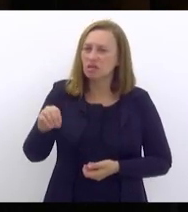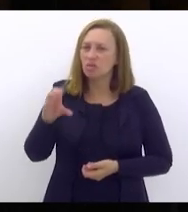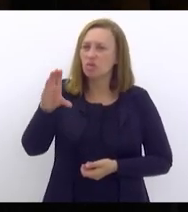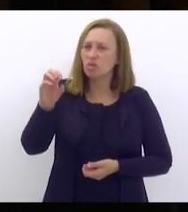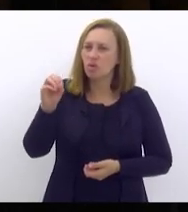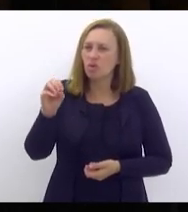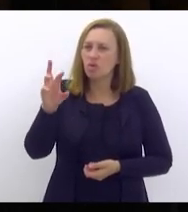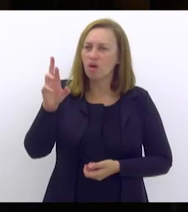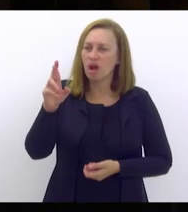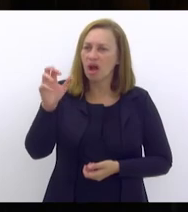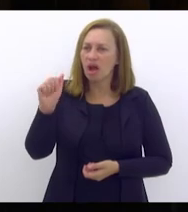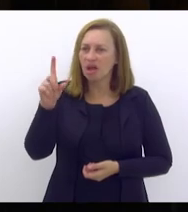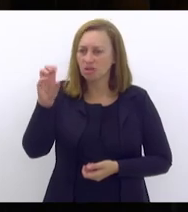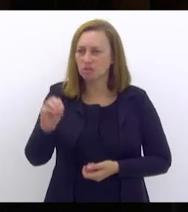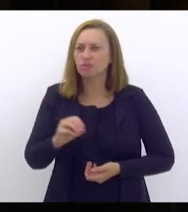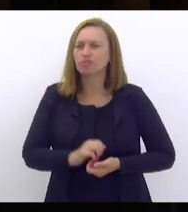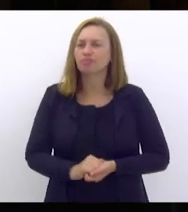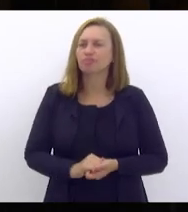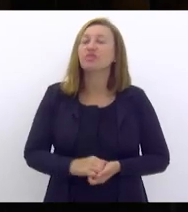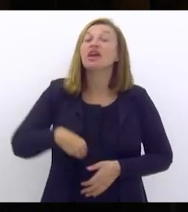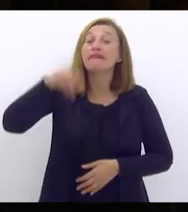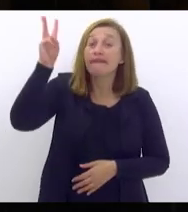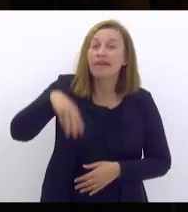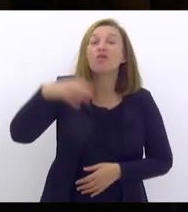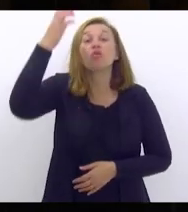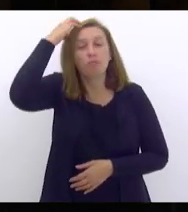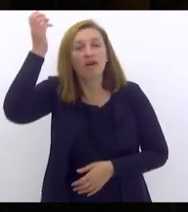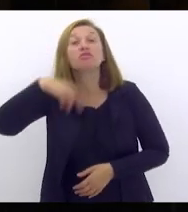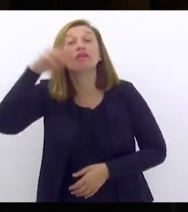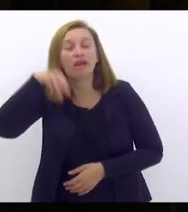isso? Quem vai ser?